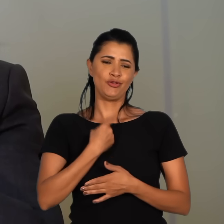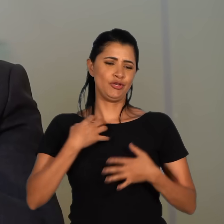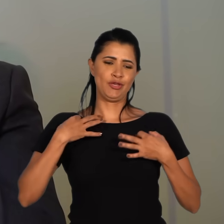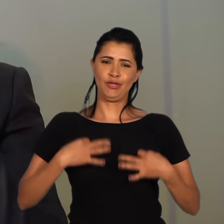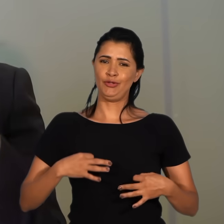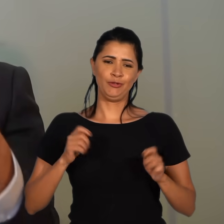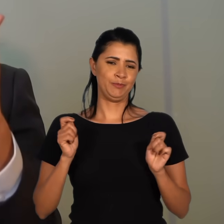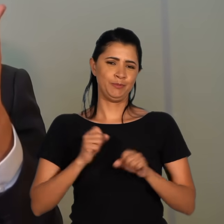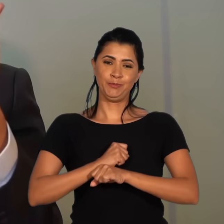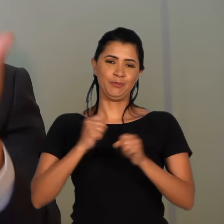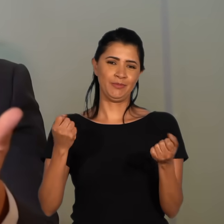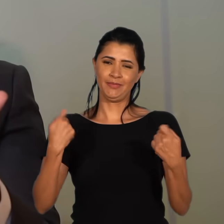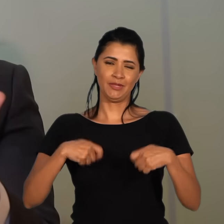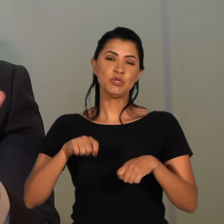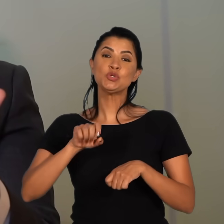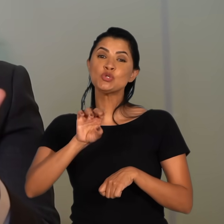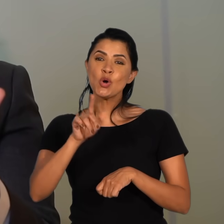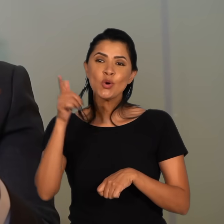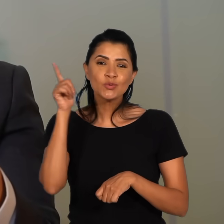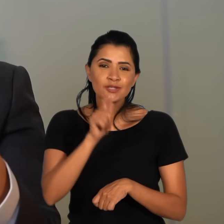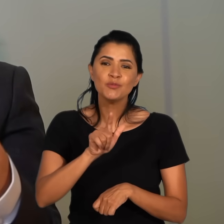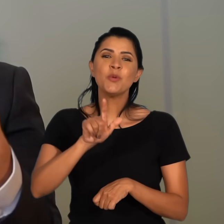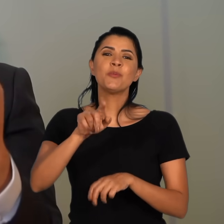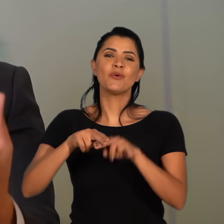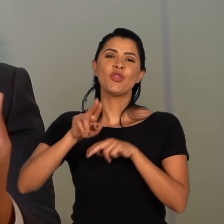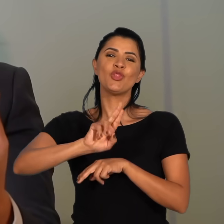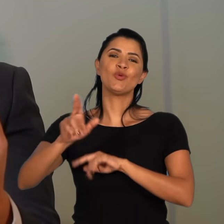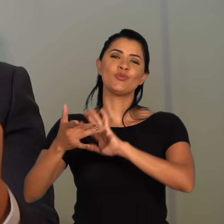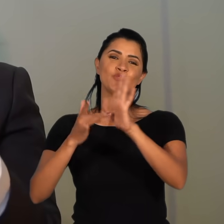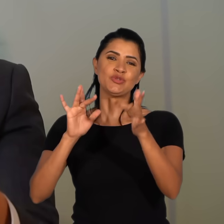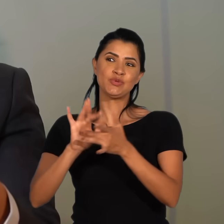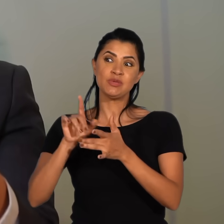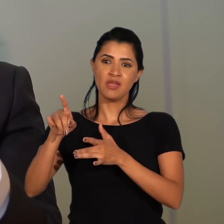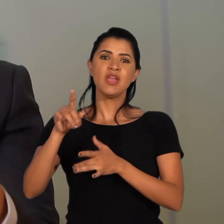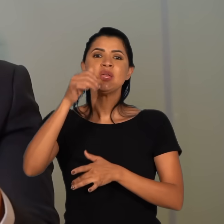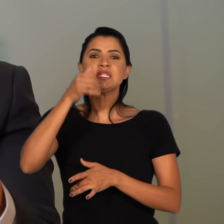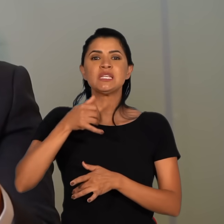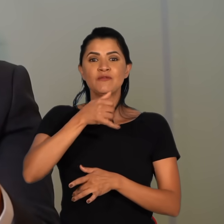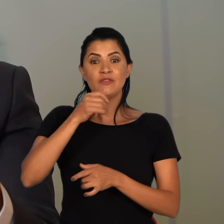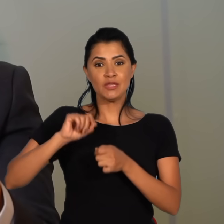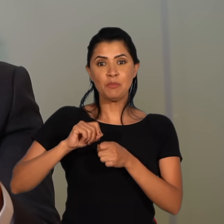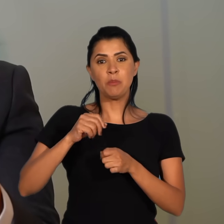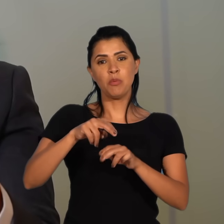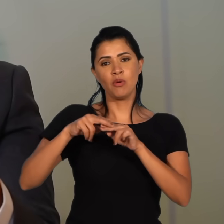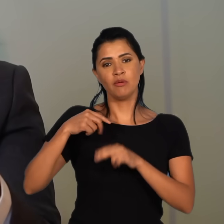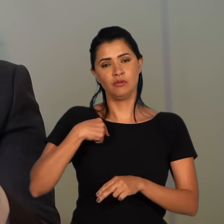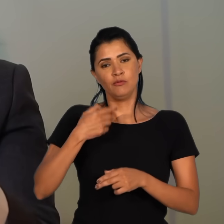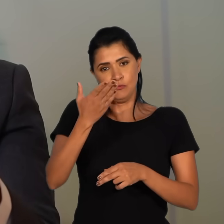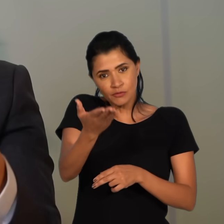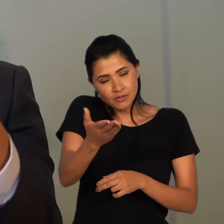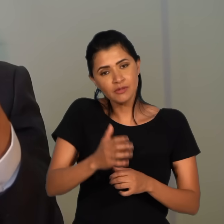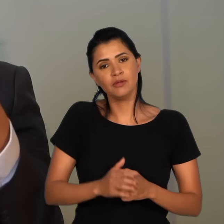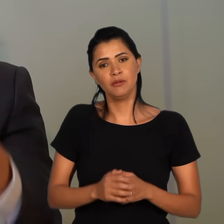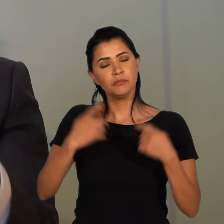nós né somente pelo nome de Jesus então ao olhar pelo sacrifício que ele fez por mim e por você na cruz do Calvário